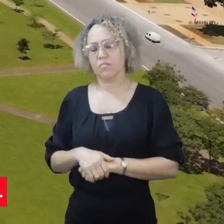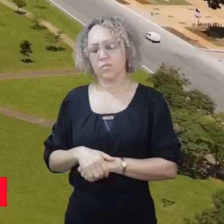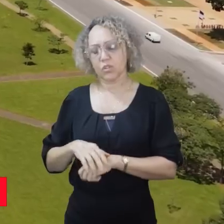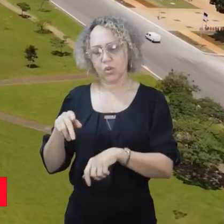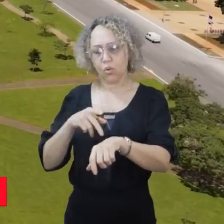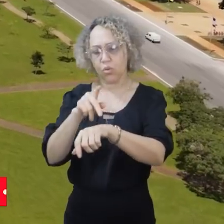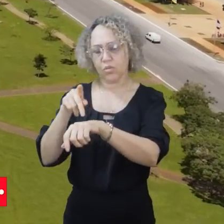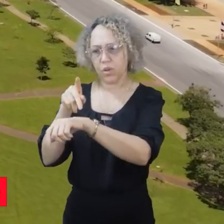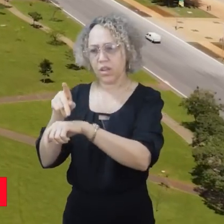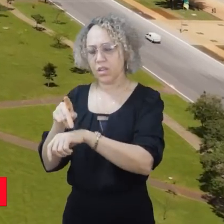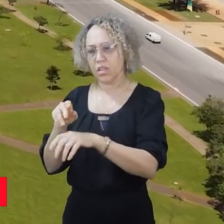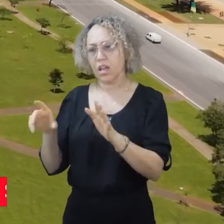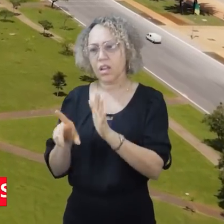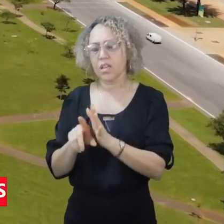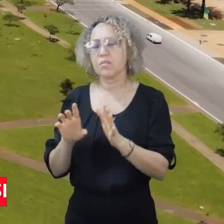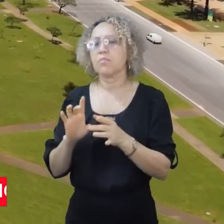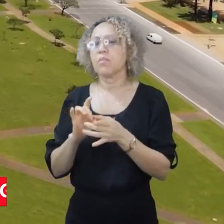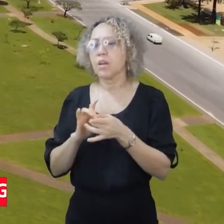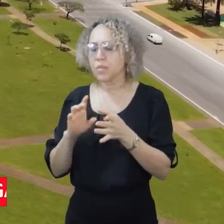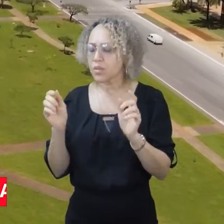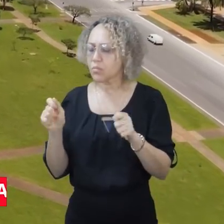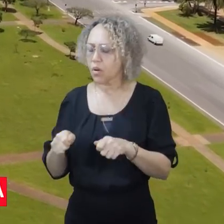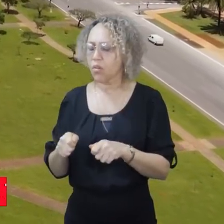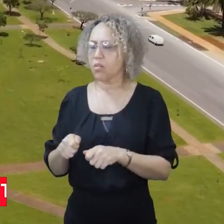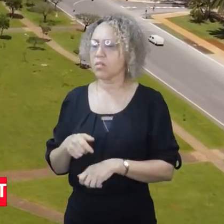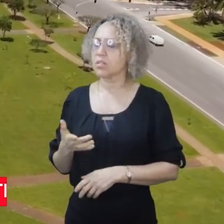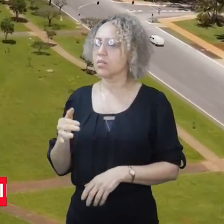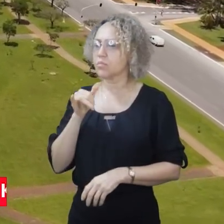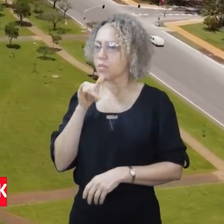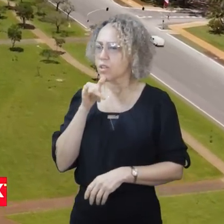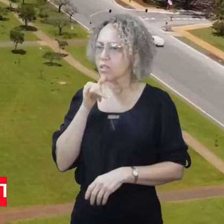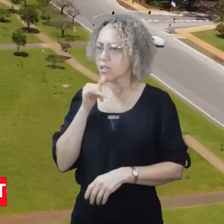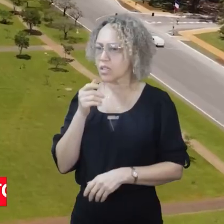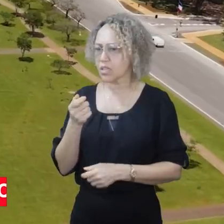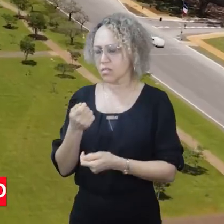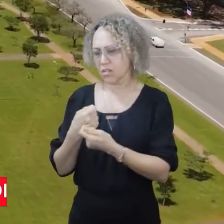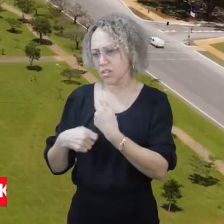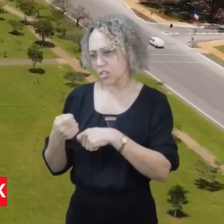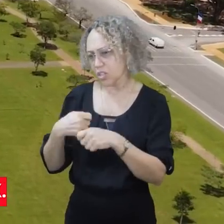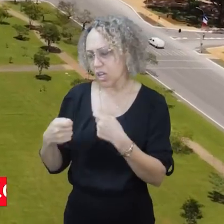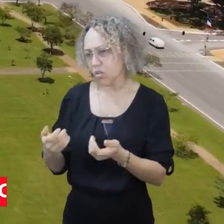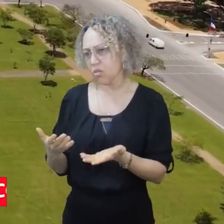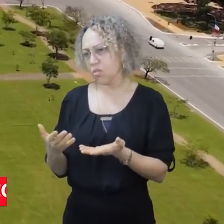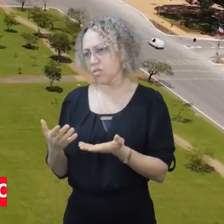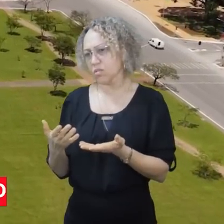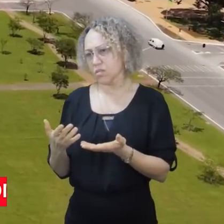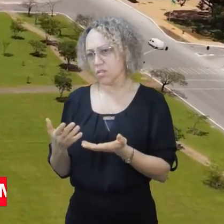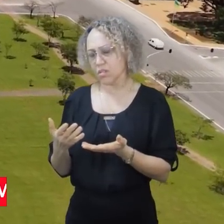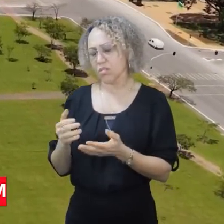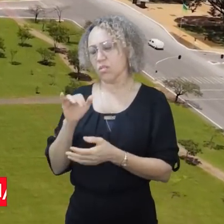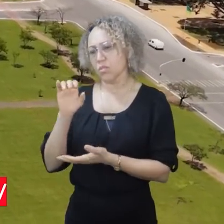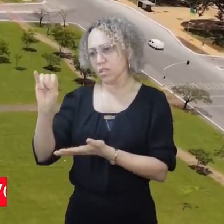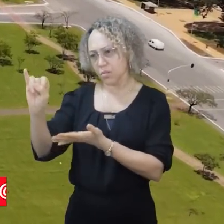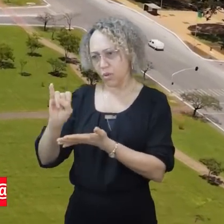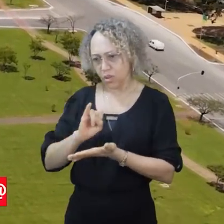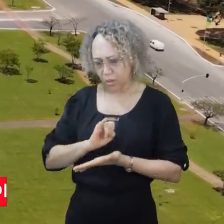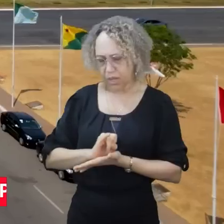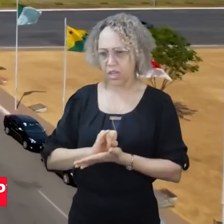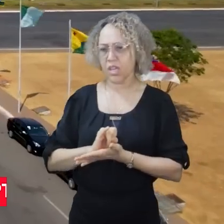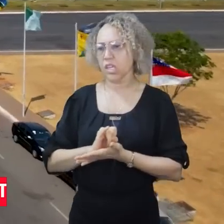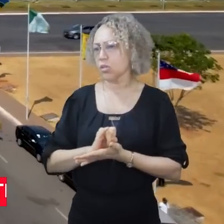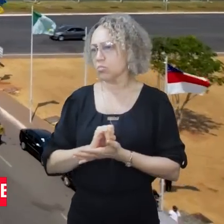lei permite a imposição de direito de natureza comercial incidentes sobre importações de bens ou